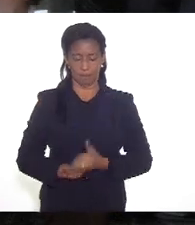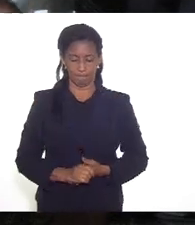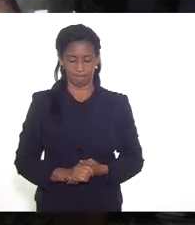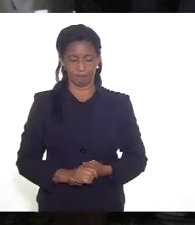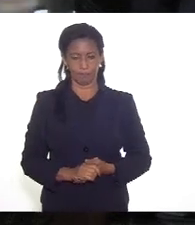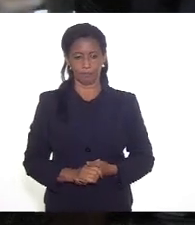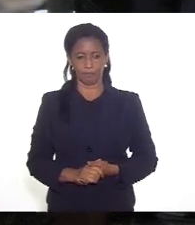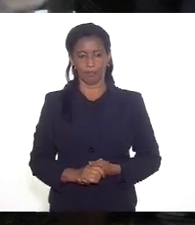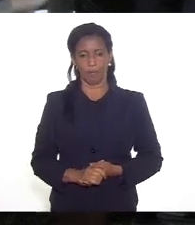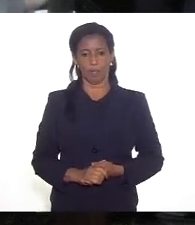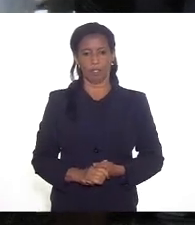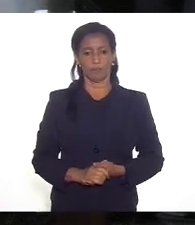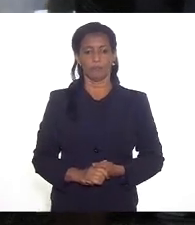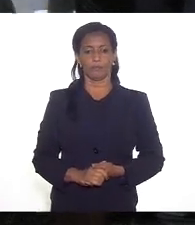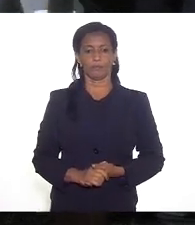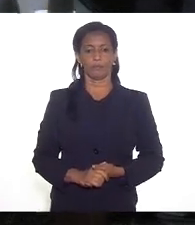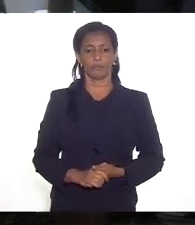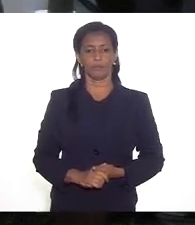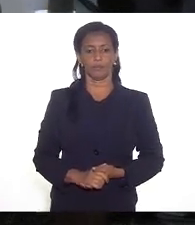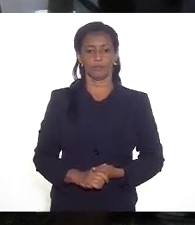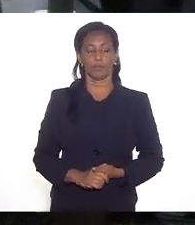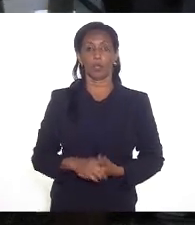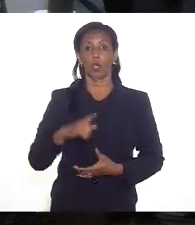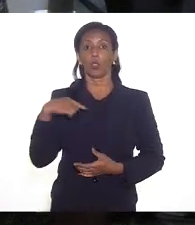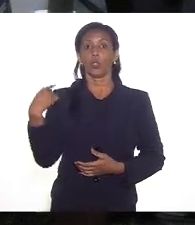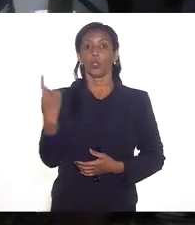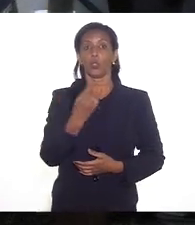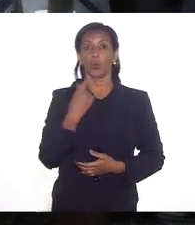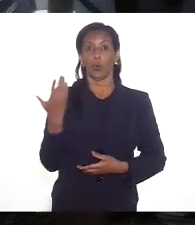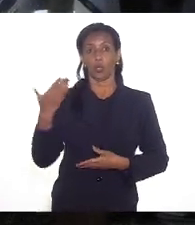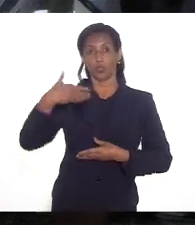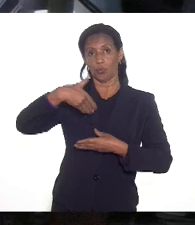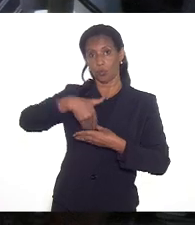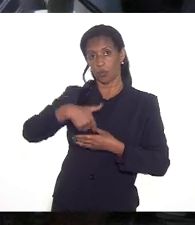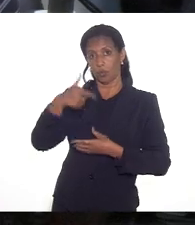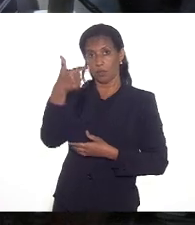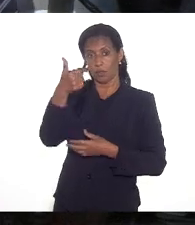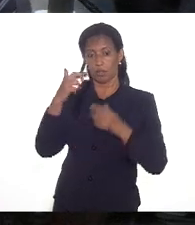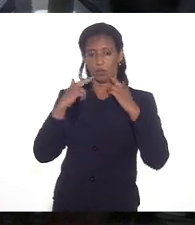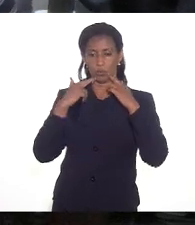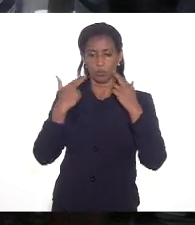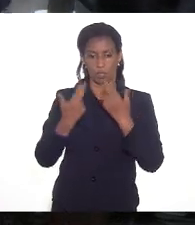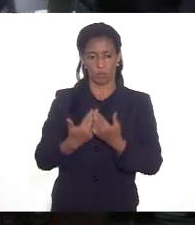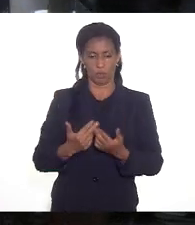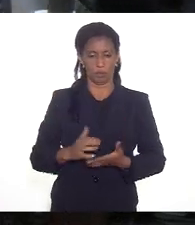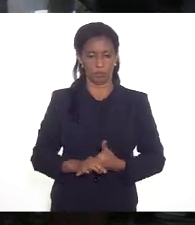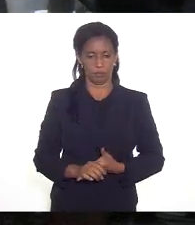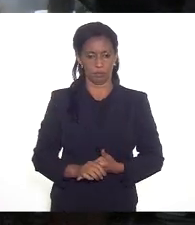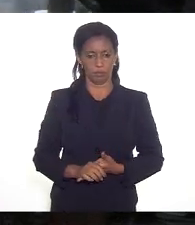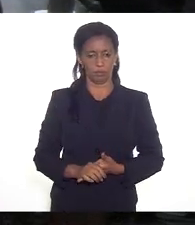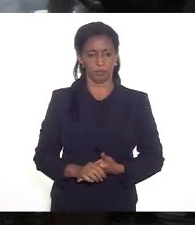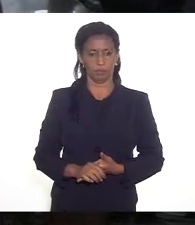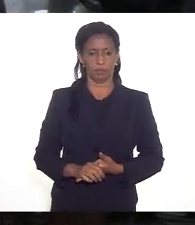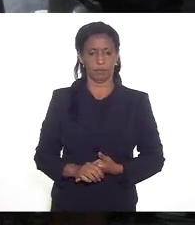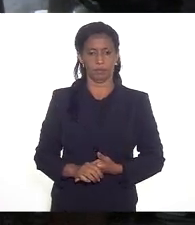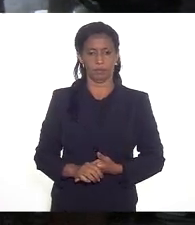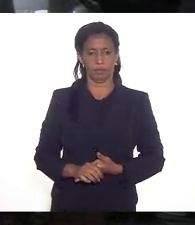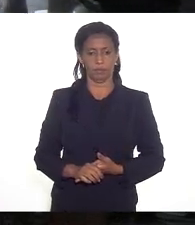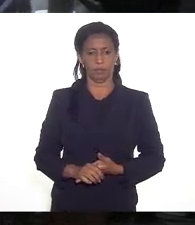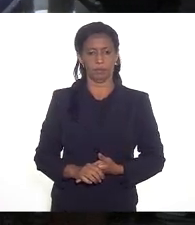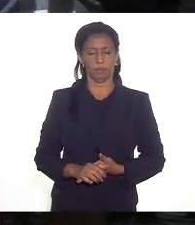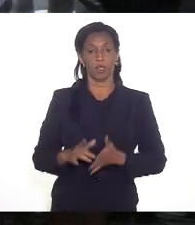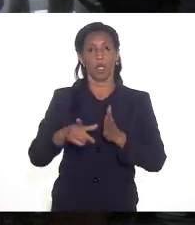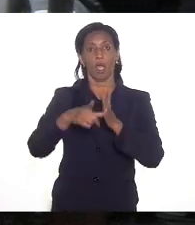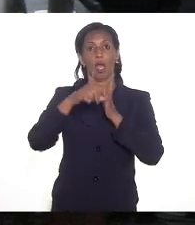e senhores parlamentares Nós voltamos a segunda sessão sua presença hoje na área e é